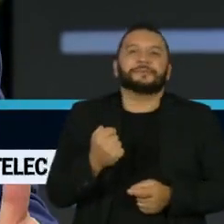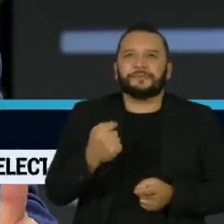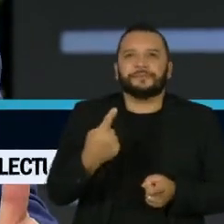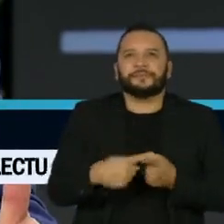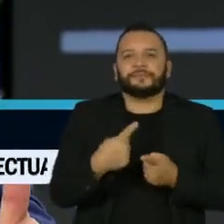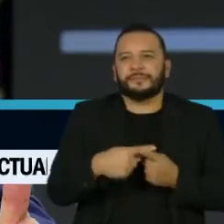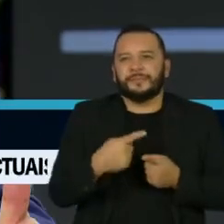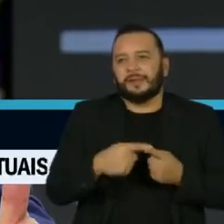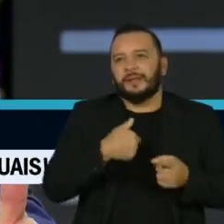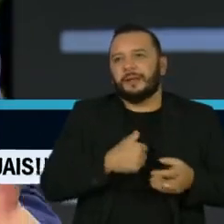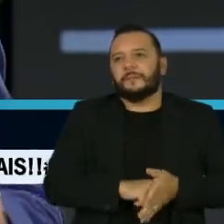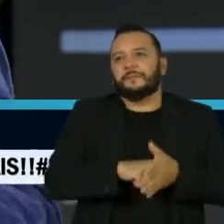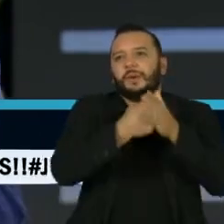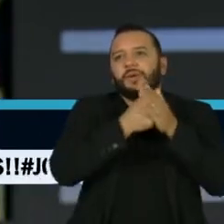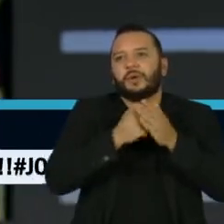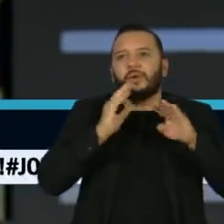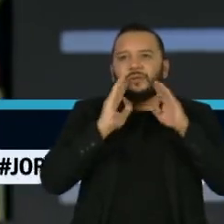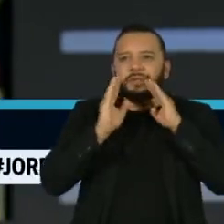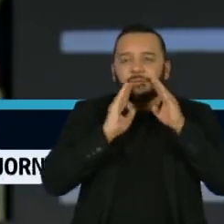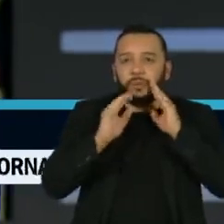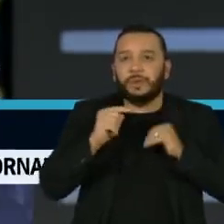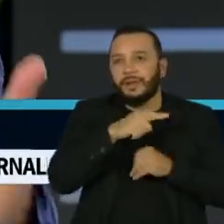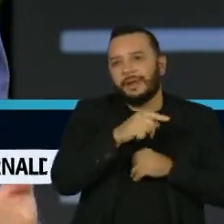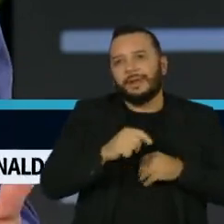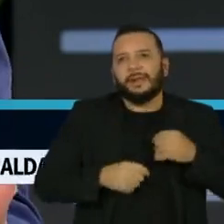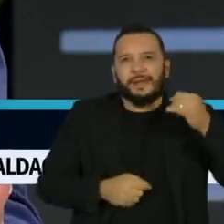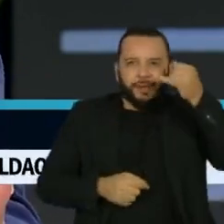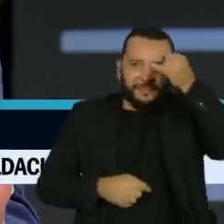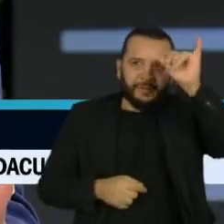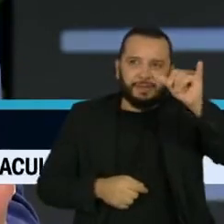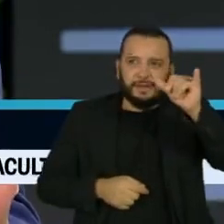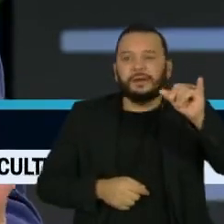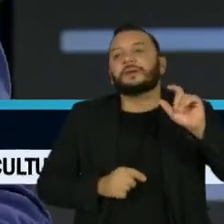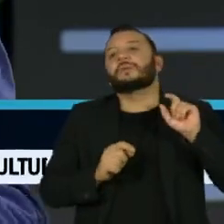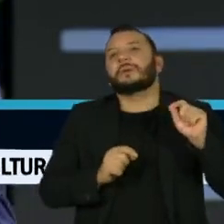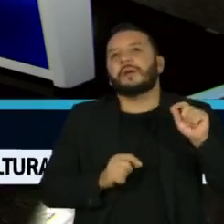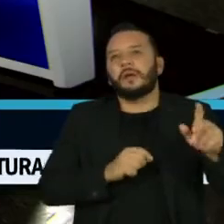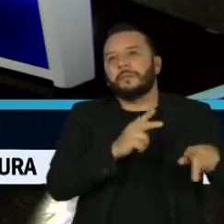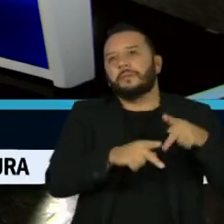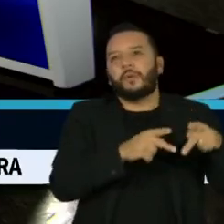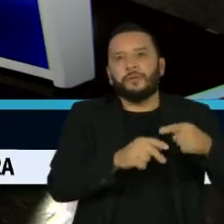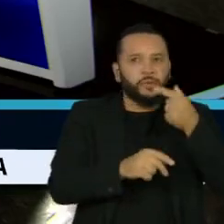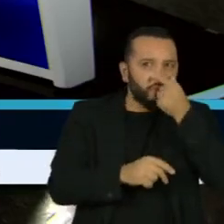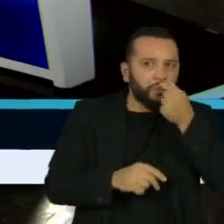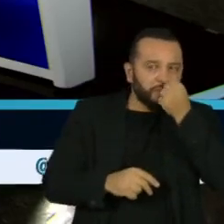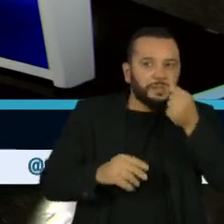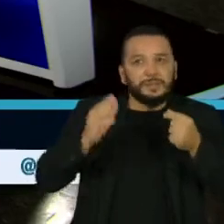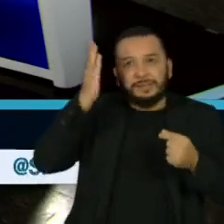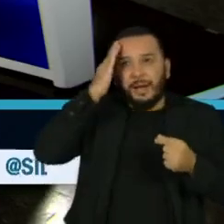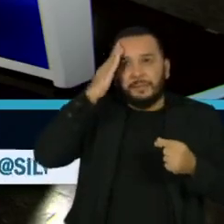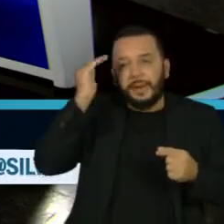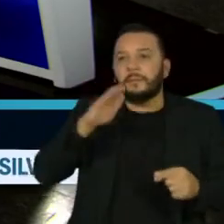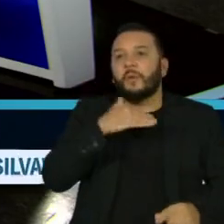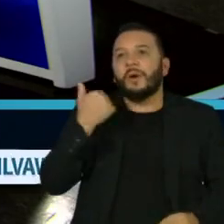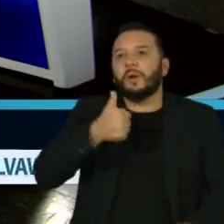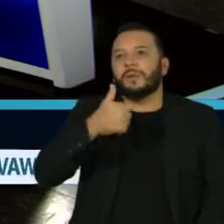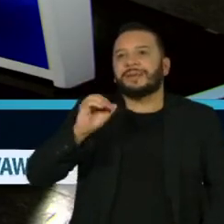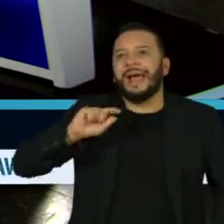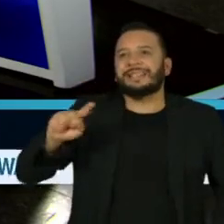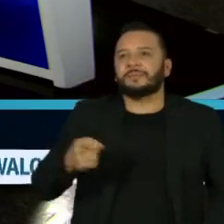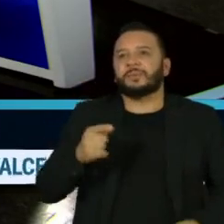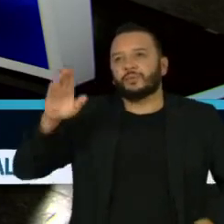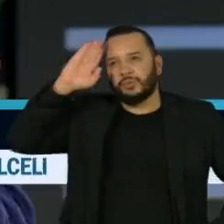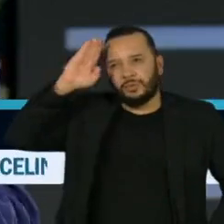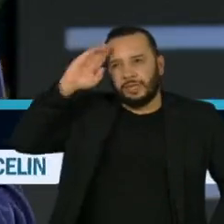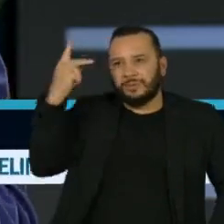Quando ele bloqueia o Facebook, ele está evitando que cidadãos russos fiquem sabendo que já morreram 10 mil soldados, por